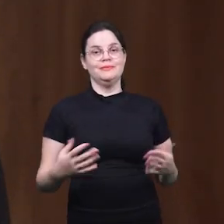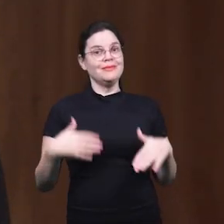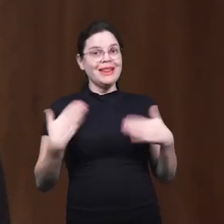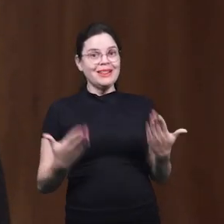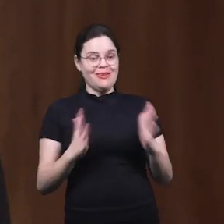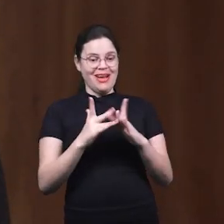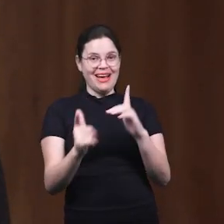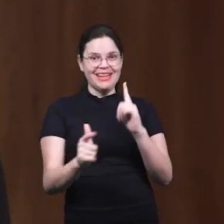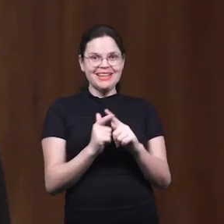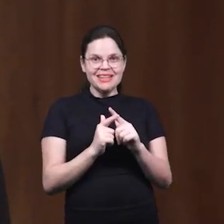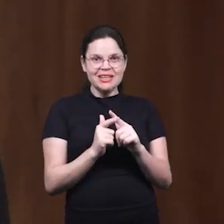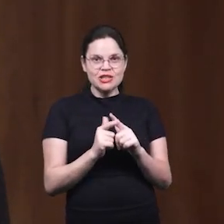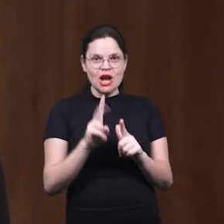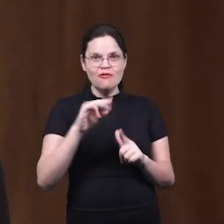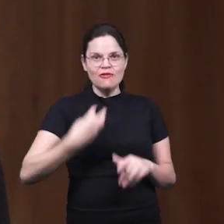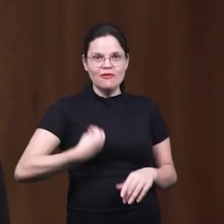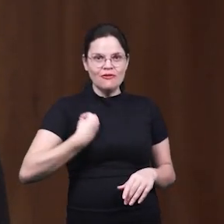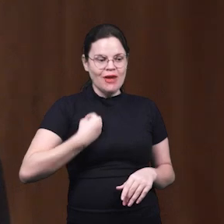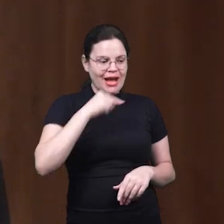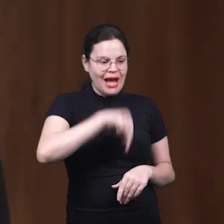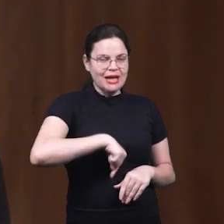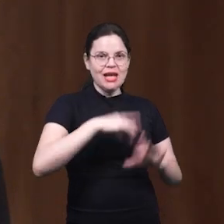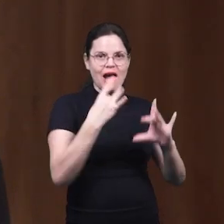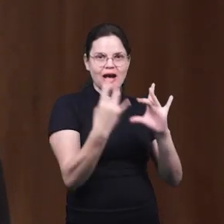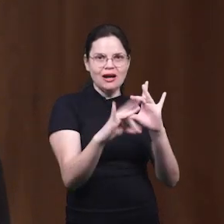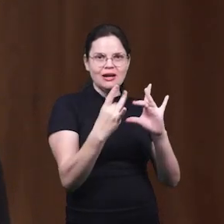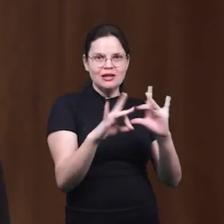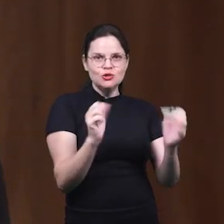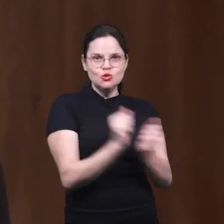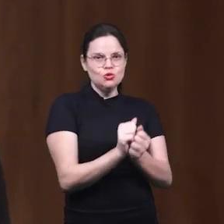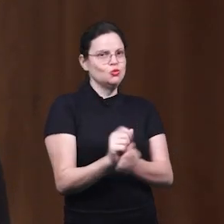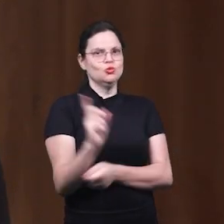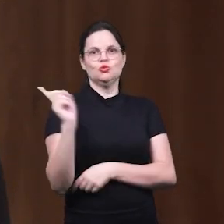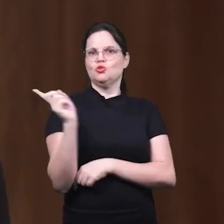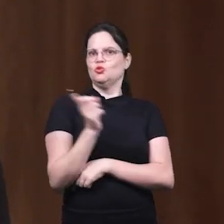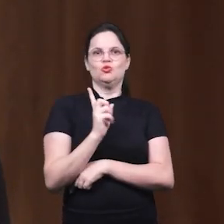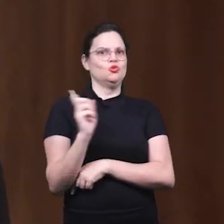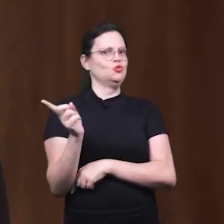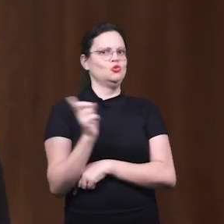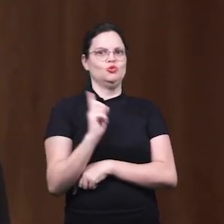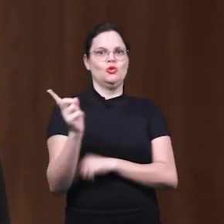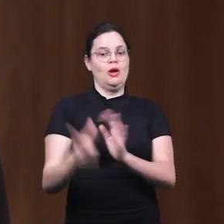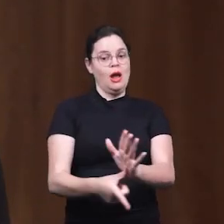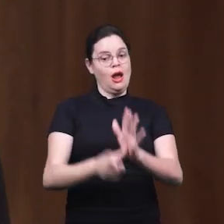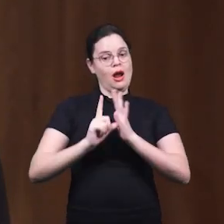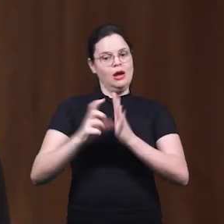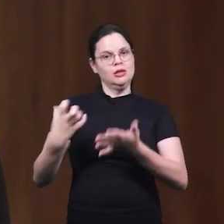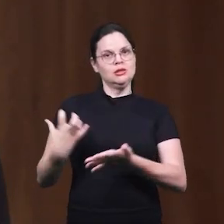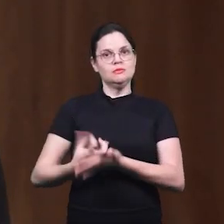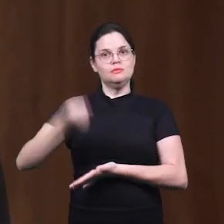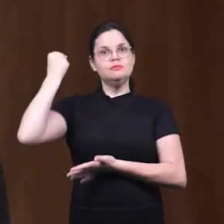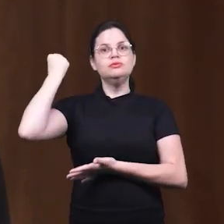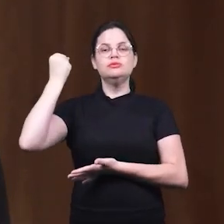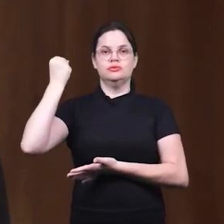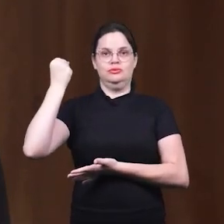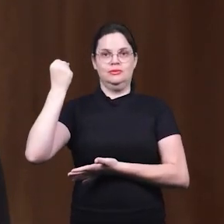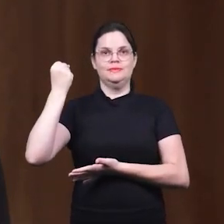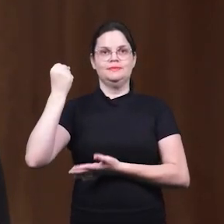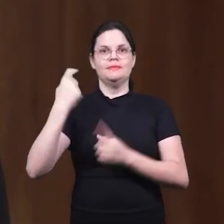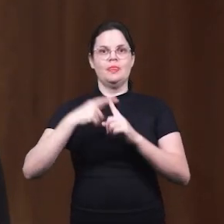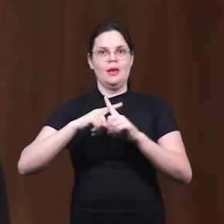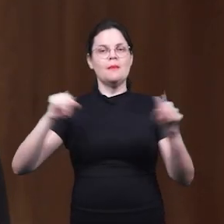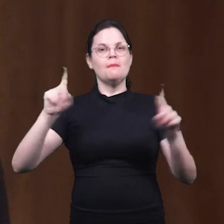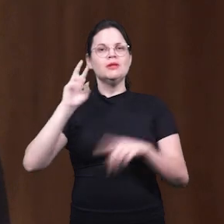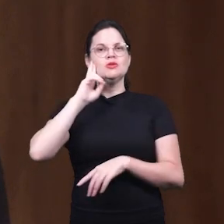o anticristo está governando, reinando em uma grande tribulação. Mas o